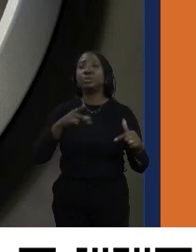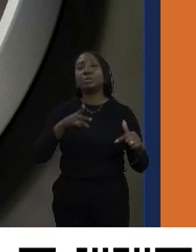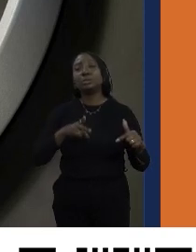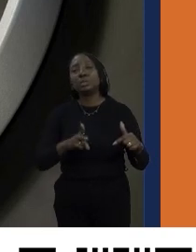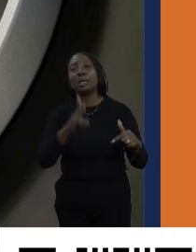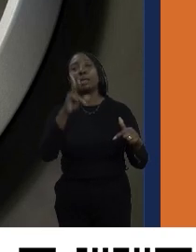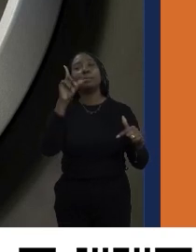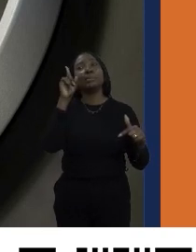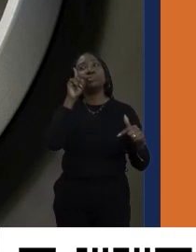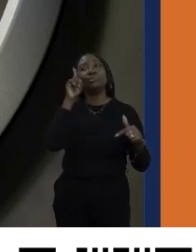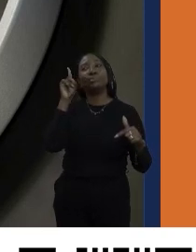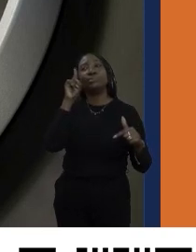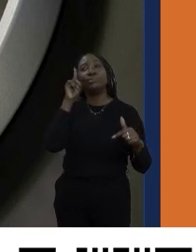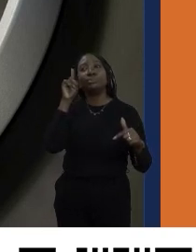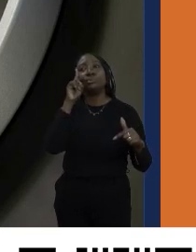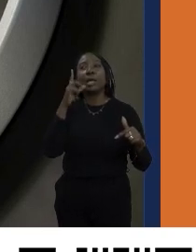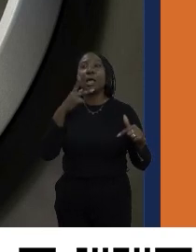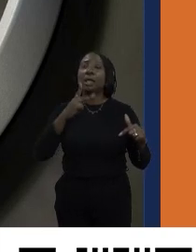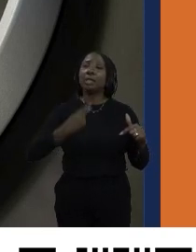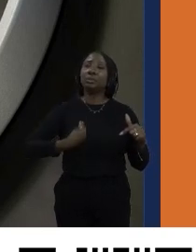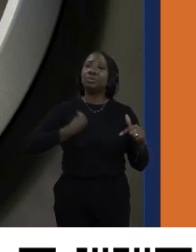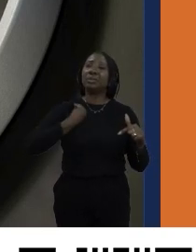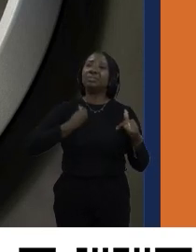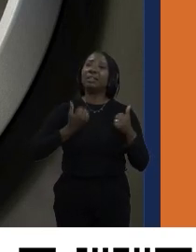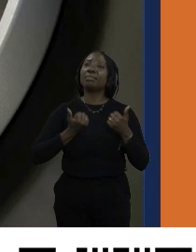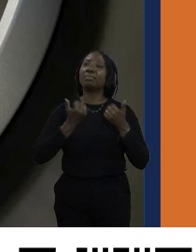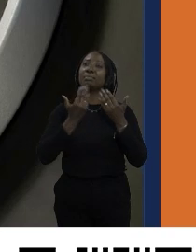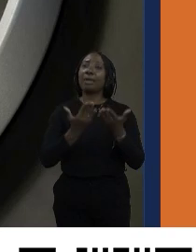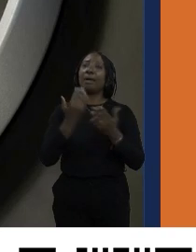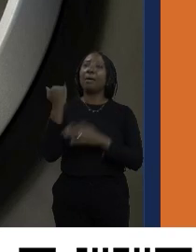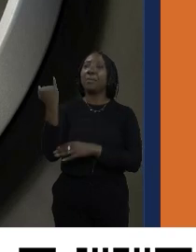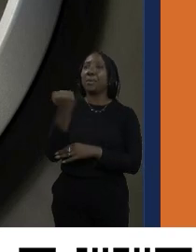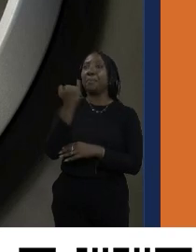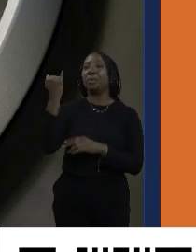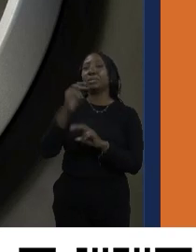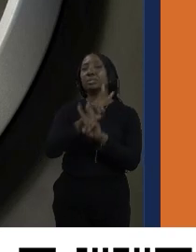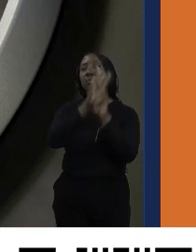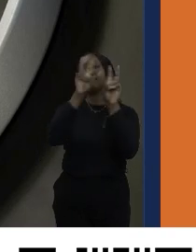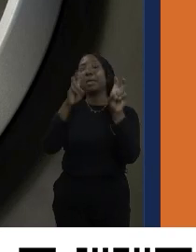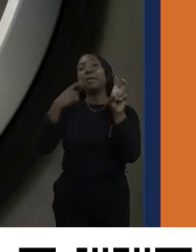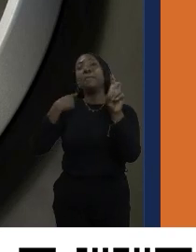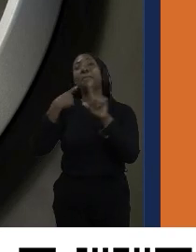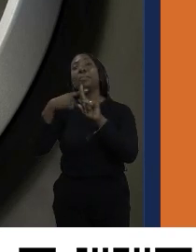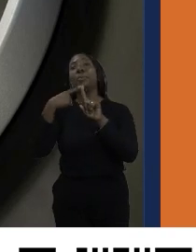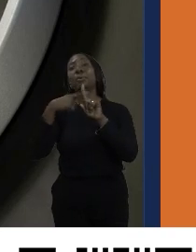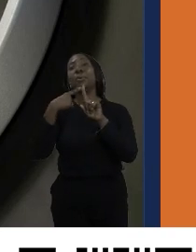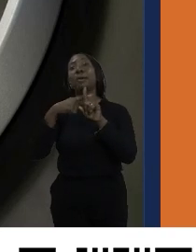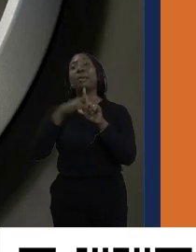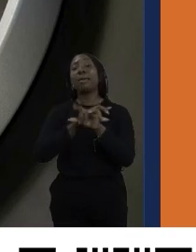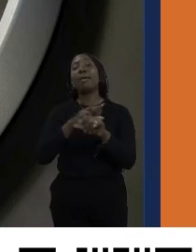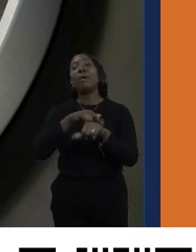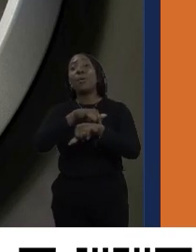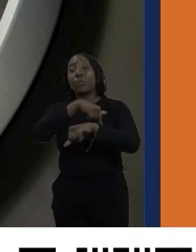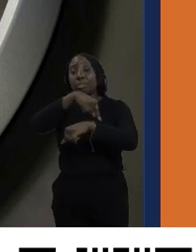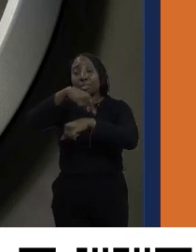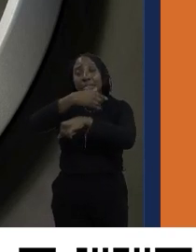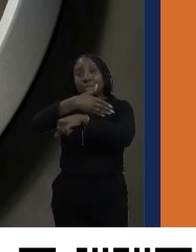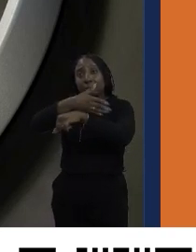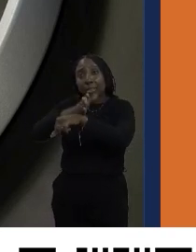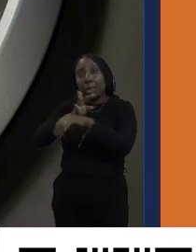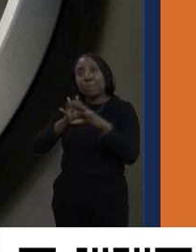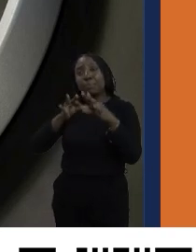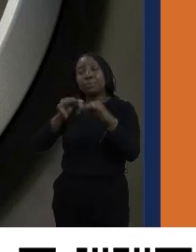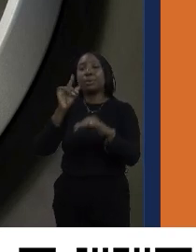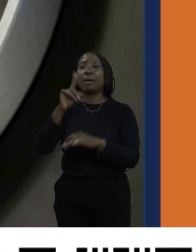por minuto na vida de vocês, dê importância para ele, porque o tempo é nossa maior riqueza. Aproveitem o tempo de vocês.